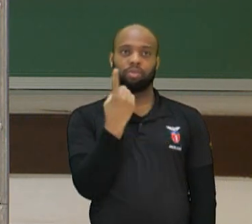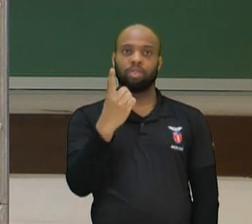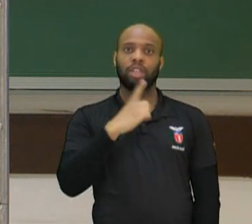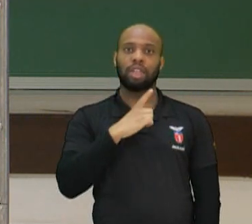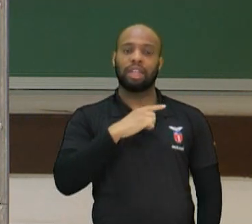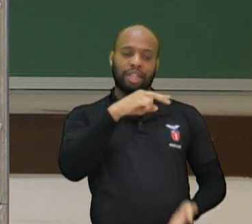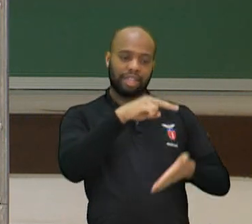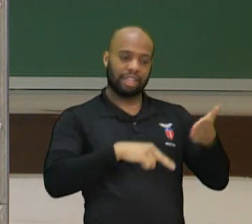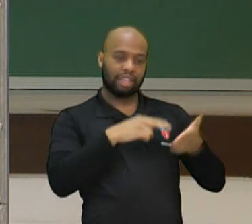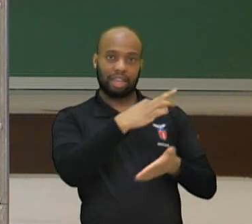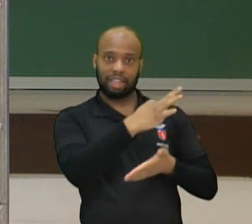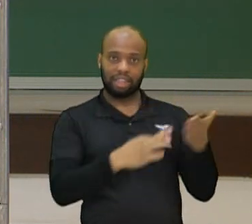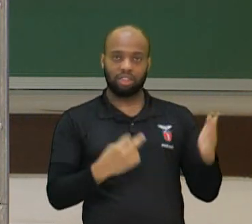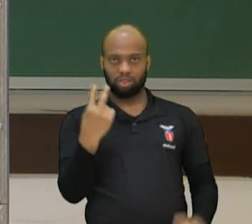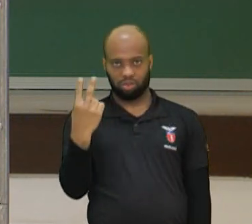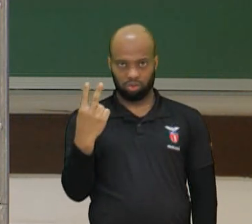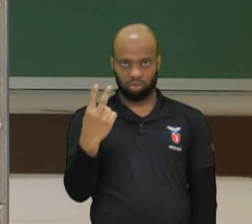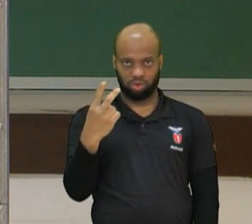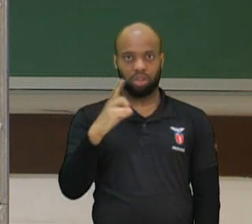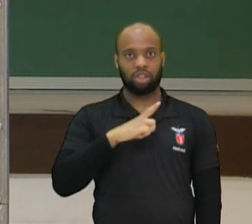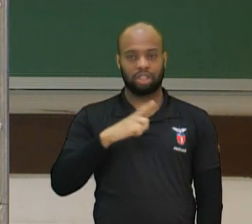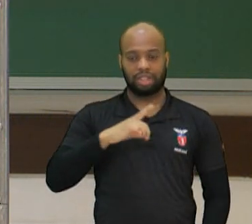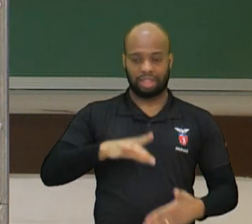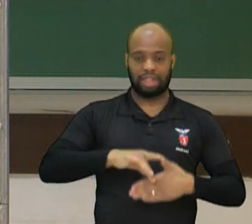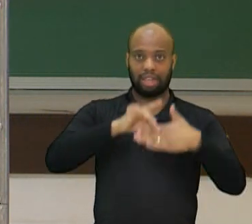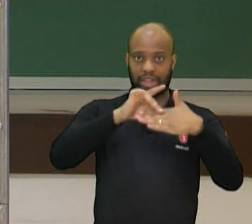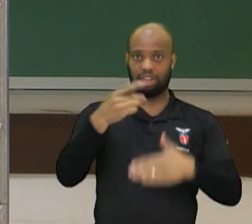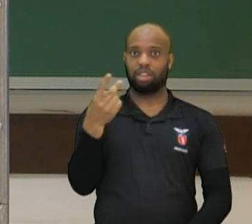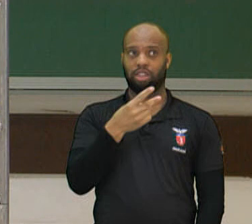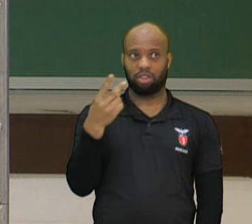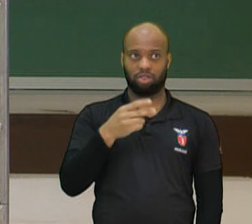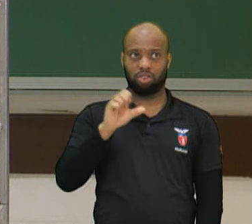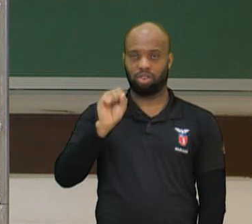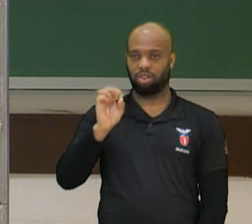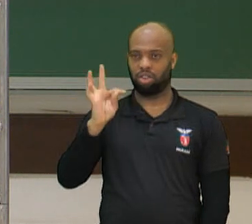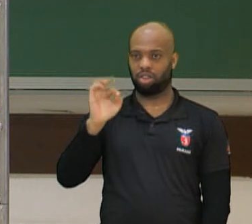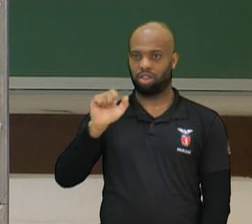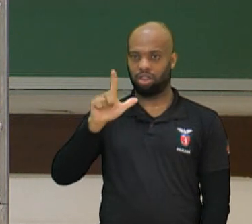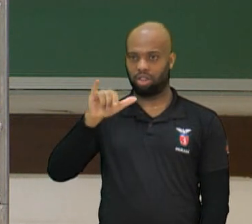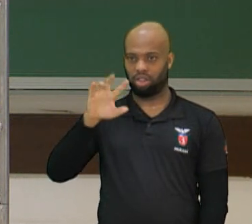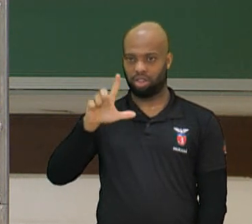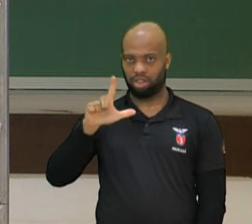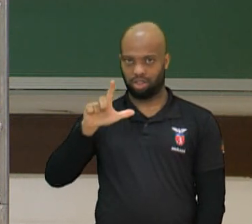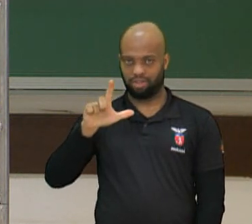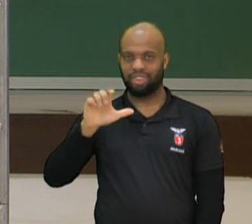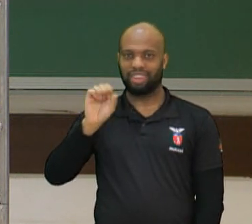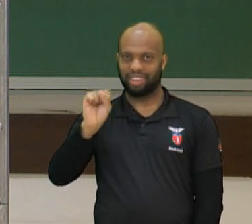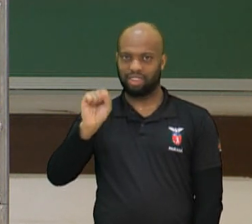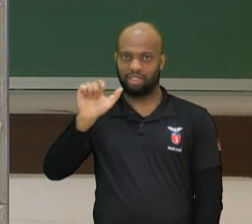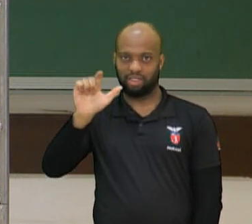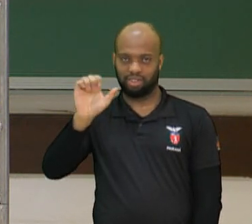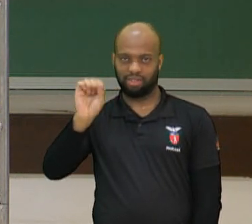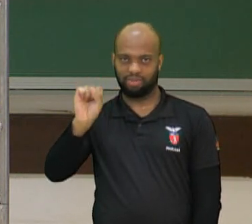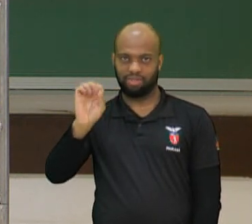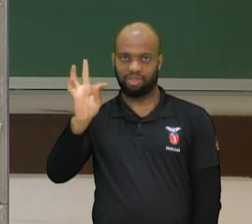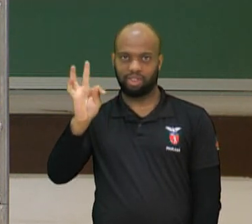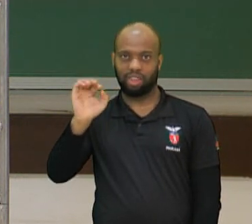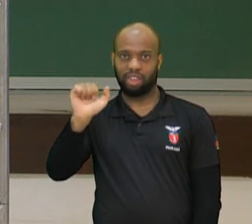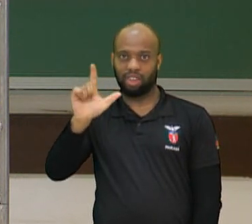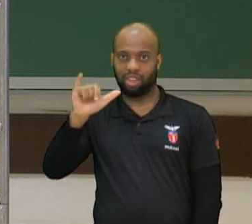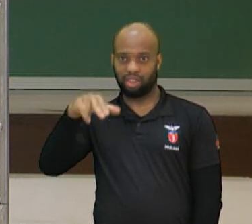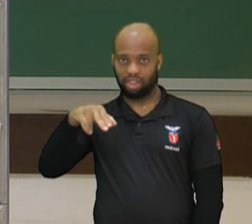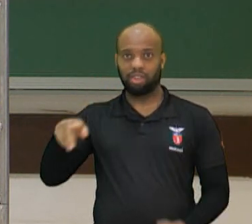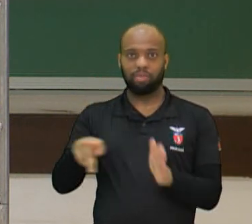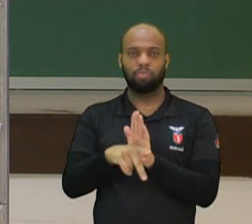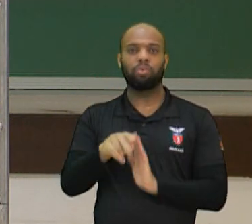veremos dois textos de dois grandes líderes. Joseph Stalin, o líder da União Soviética Socialista, e